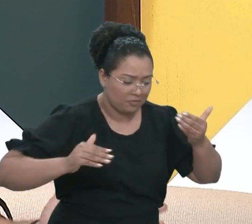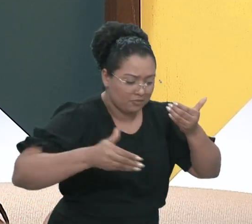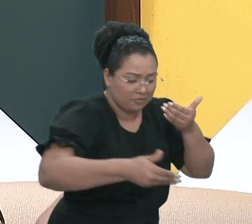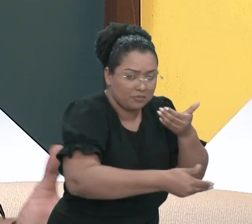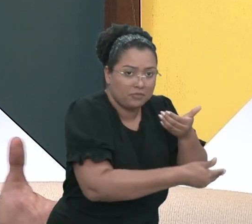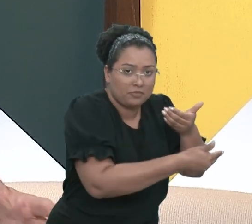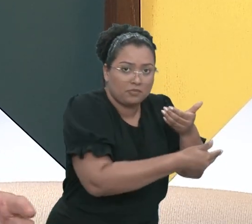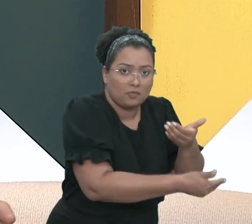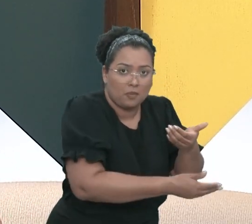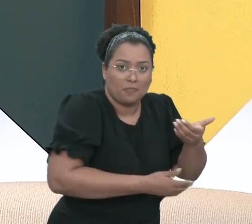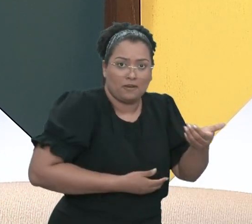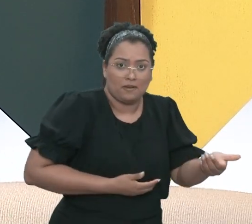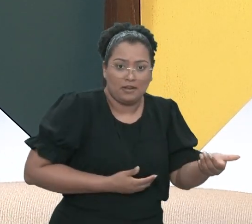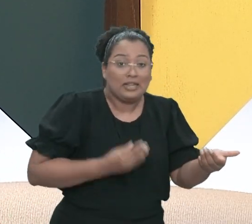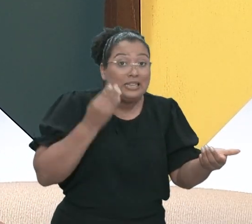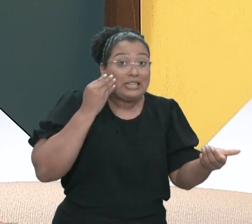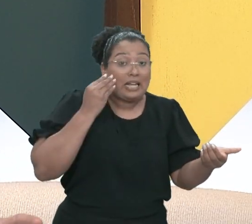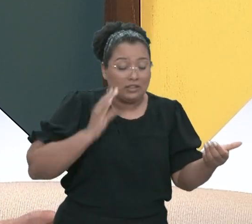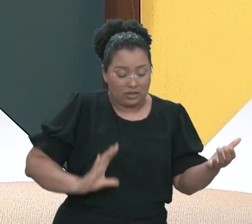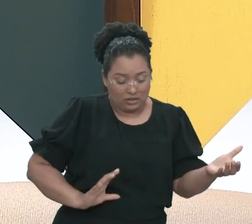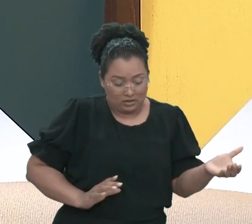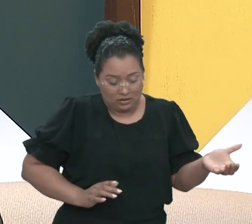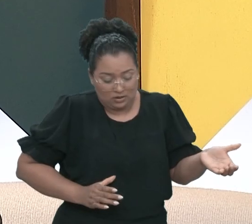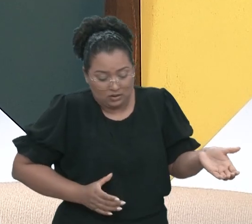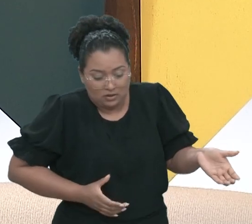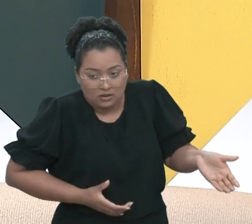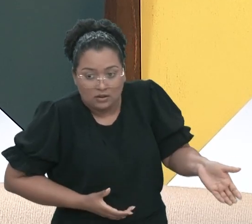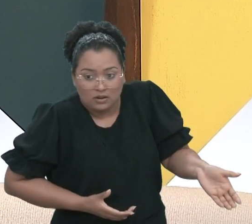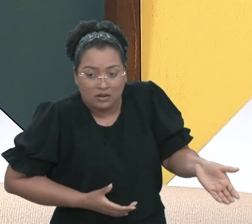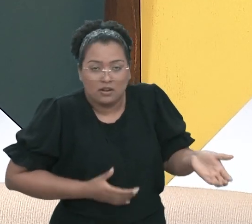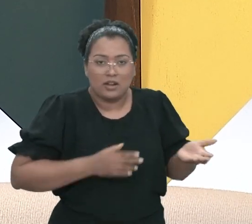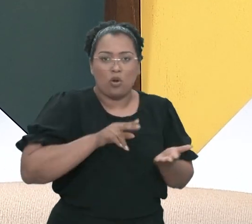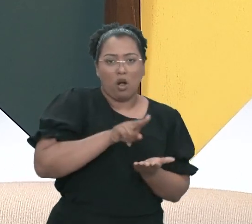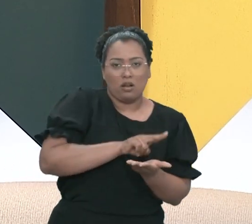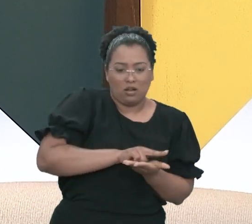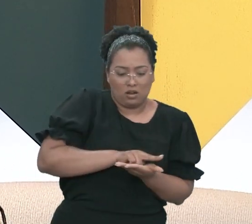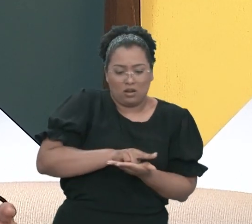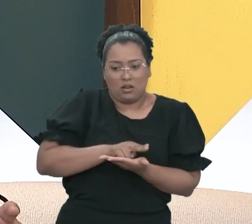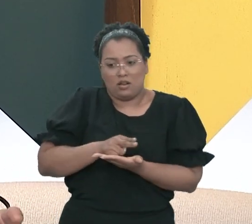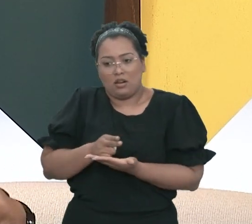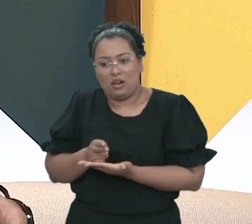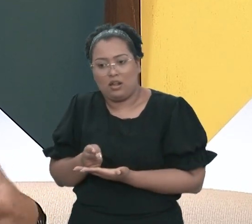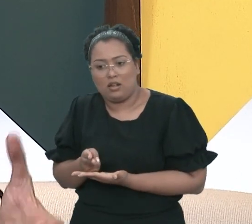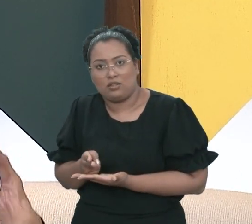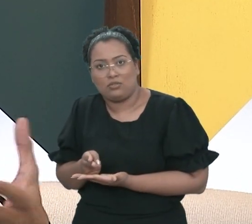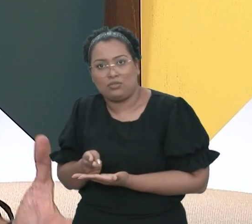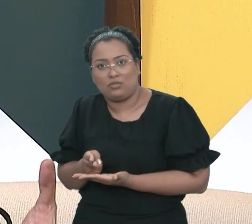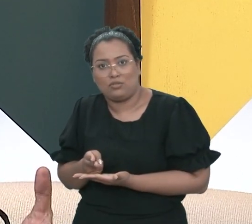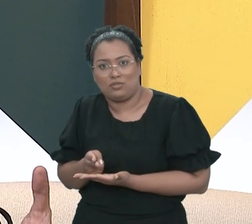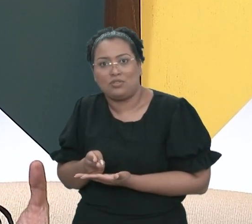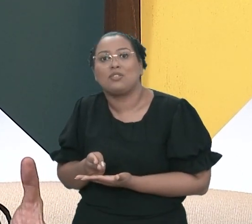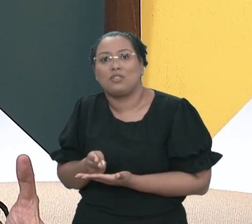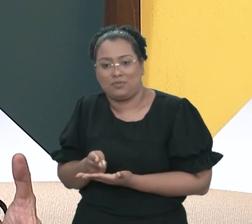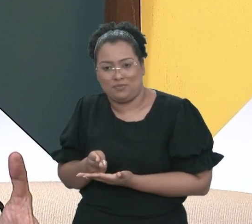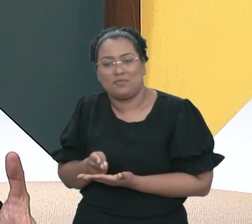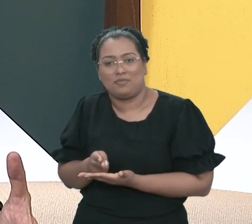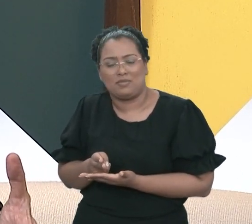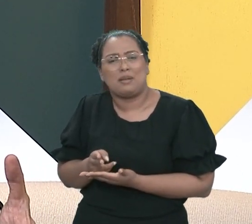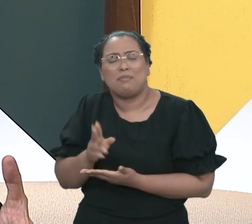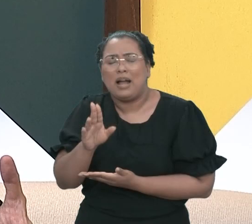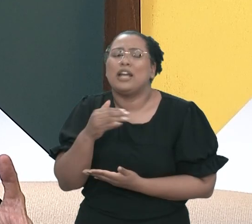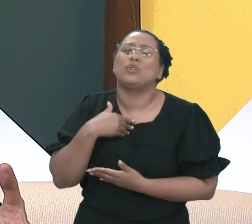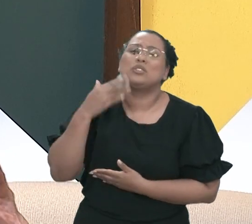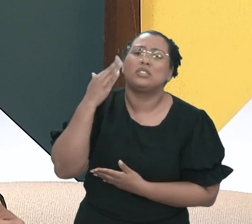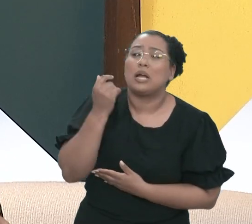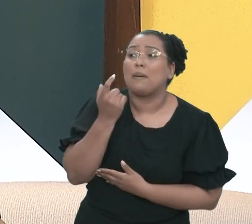possível, tentar virar a pessoa de lado ou pelo menos a cabeça de lado. Por quê? Porque embora a pessoa não vá nunca engolir a